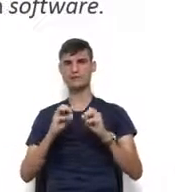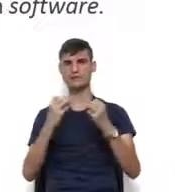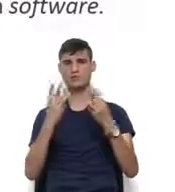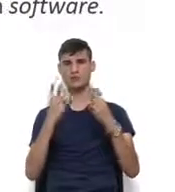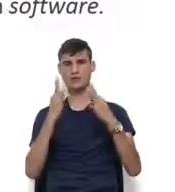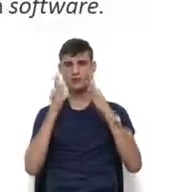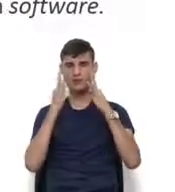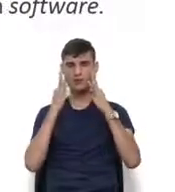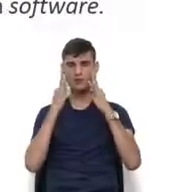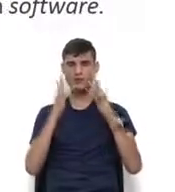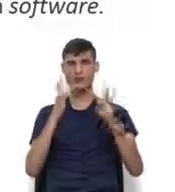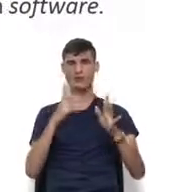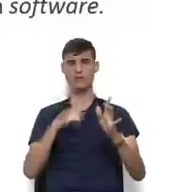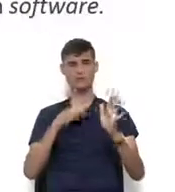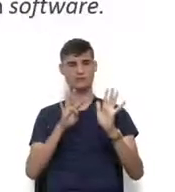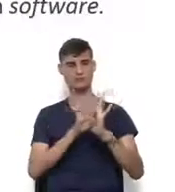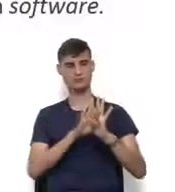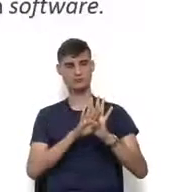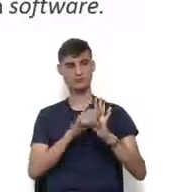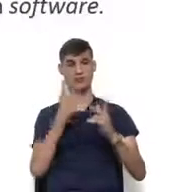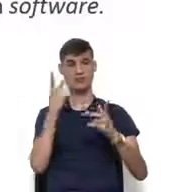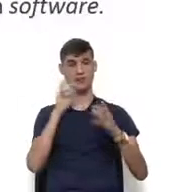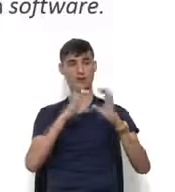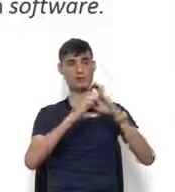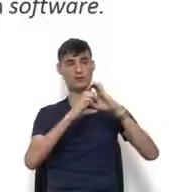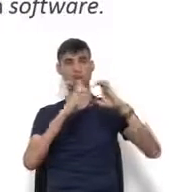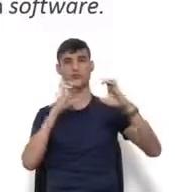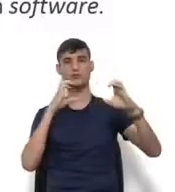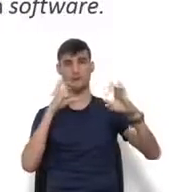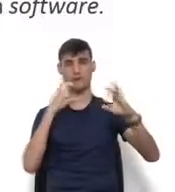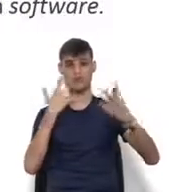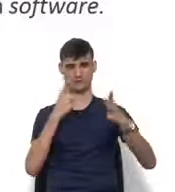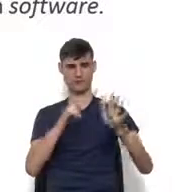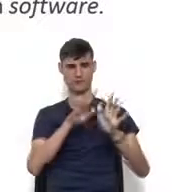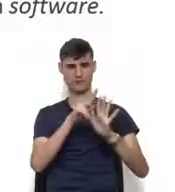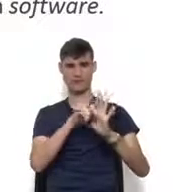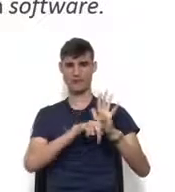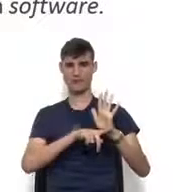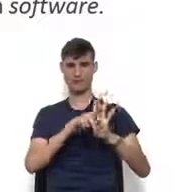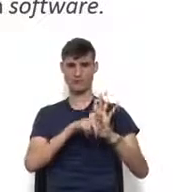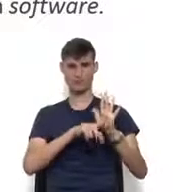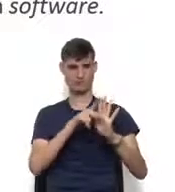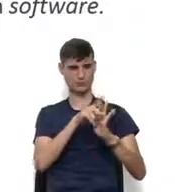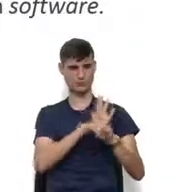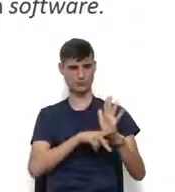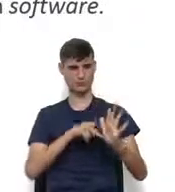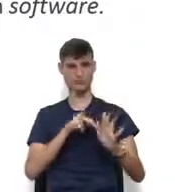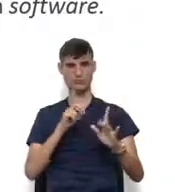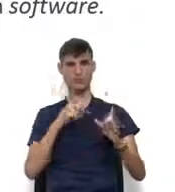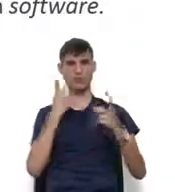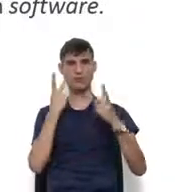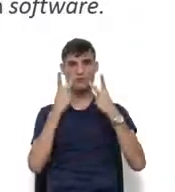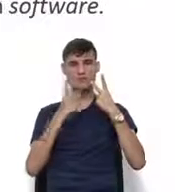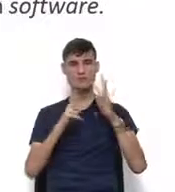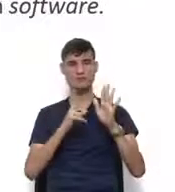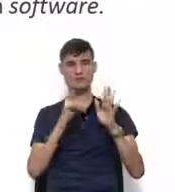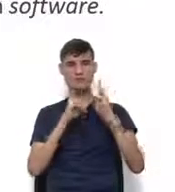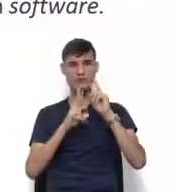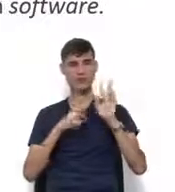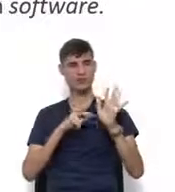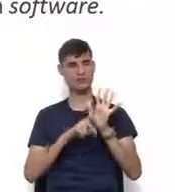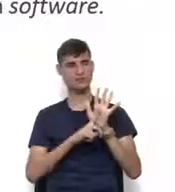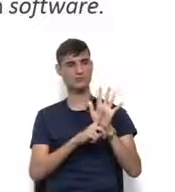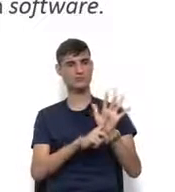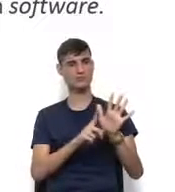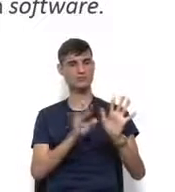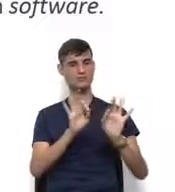técnicos científicos para engenheiros. E o projeto é apresentar a fundamentação teórica para